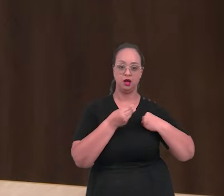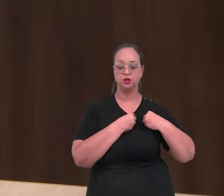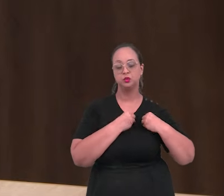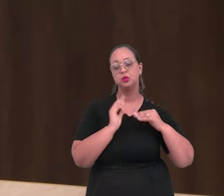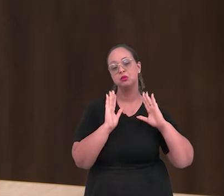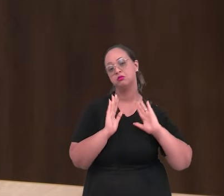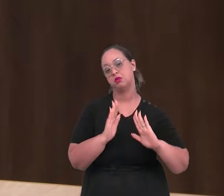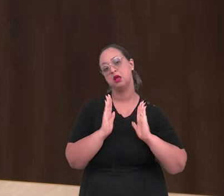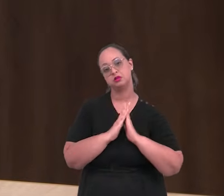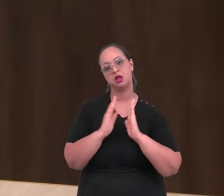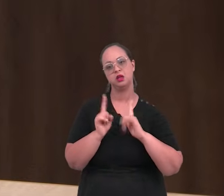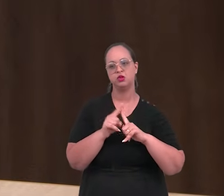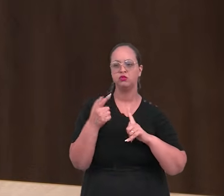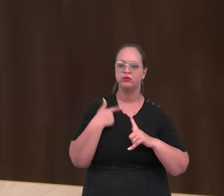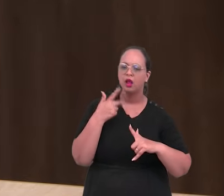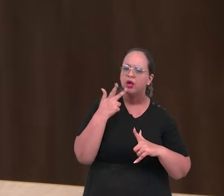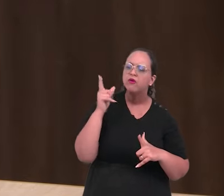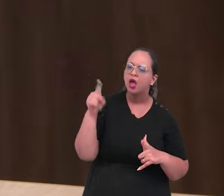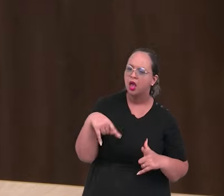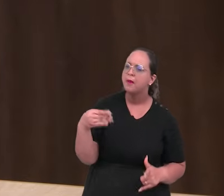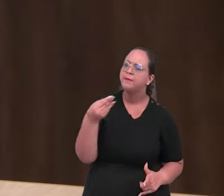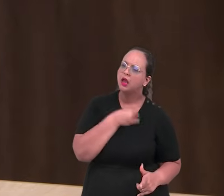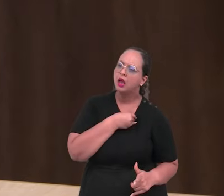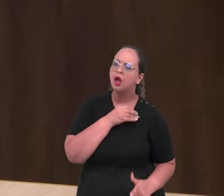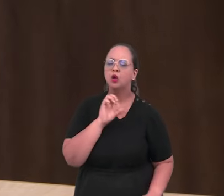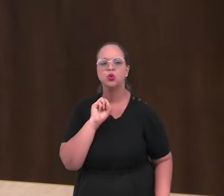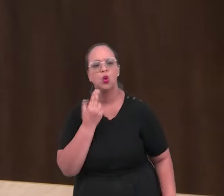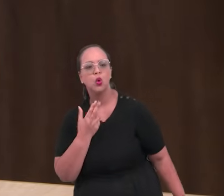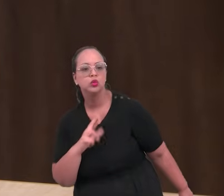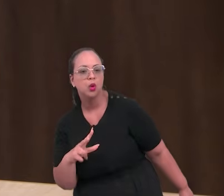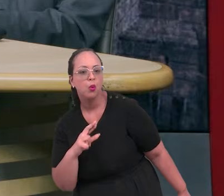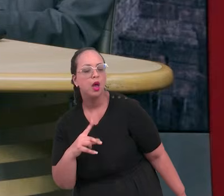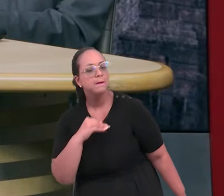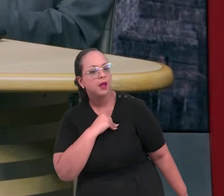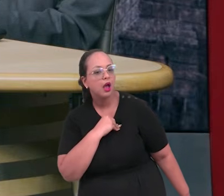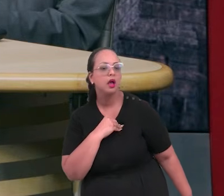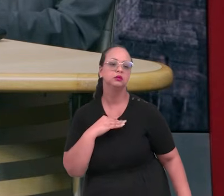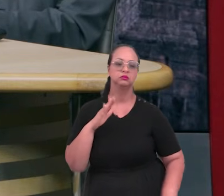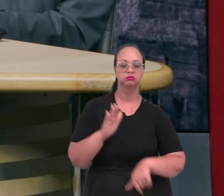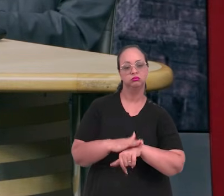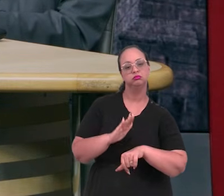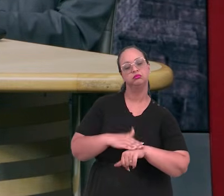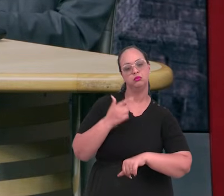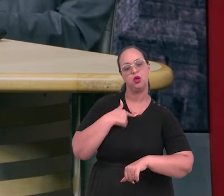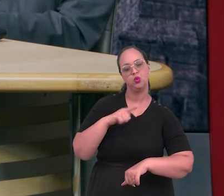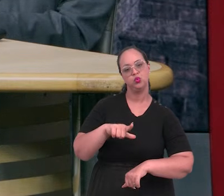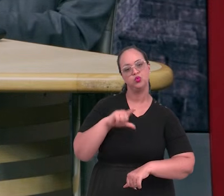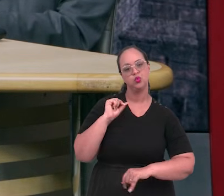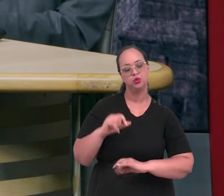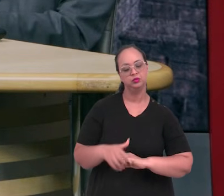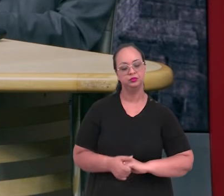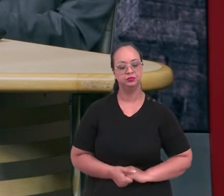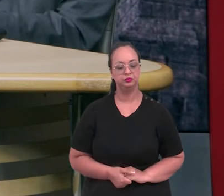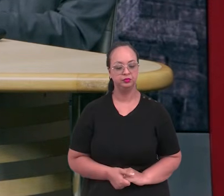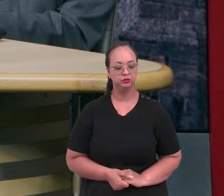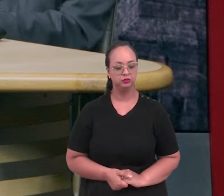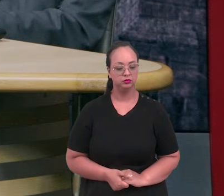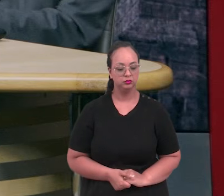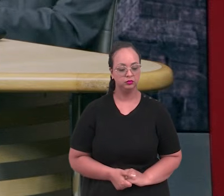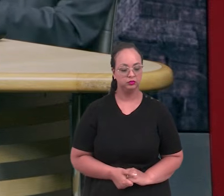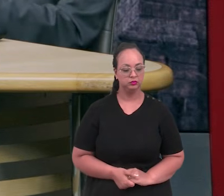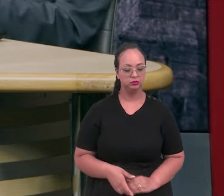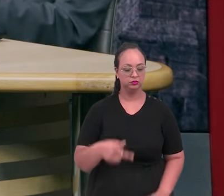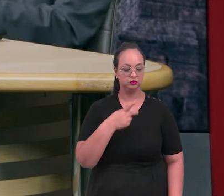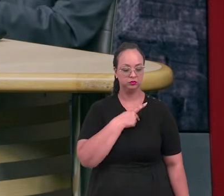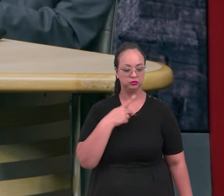que dizia o que era heresia. Não é isso? Exatamente. Então pediu o pastor Luiz Eugênio